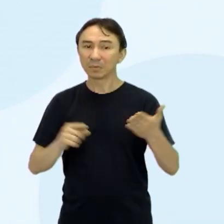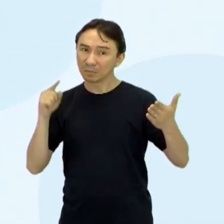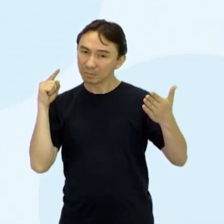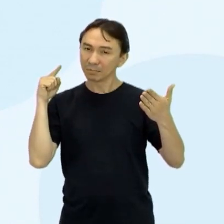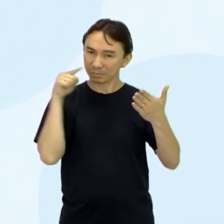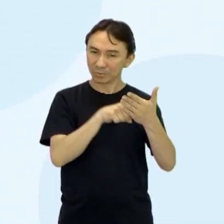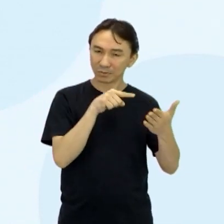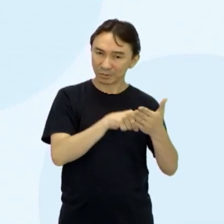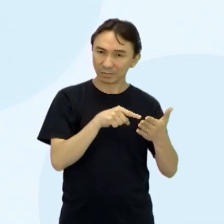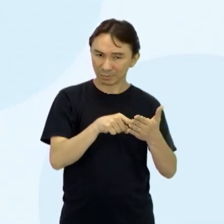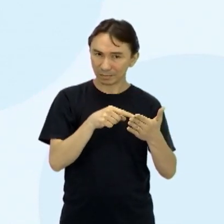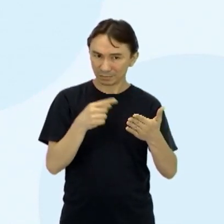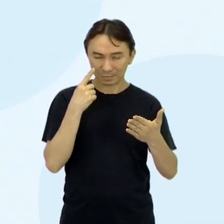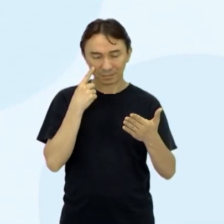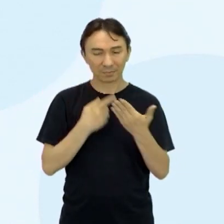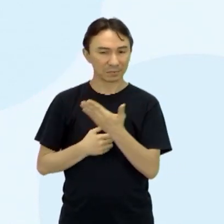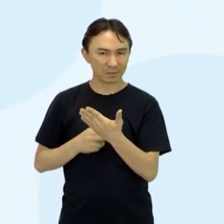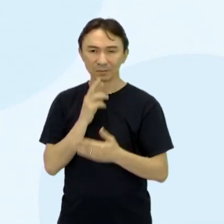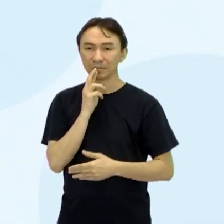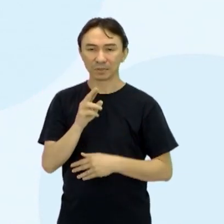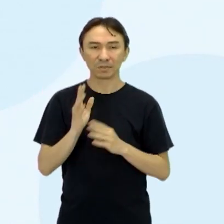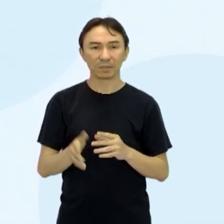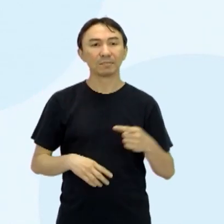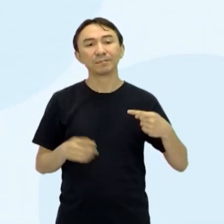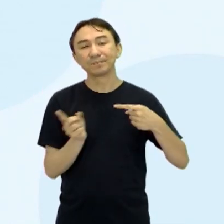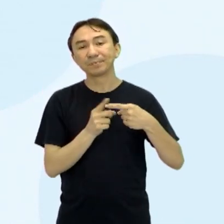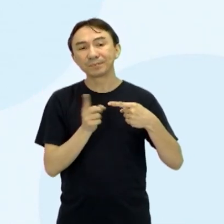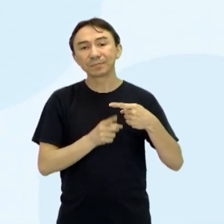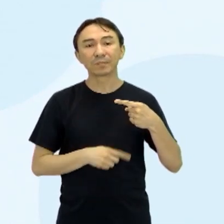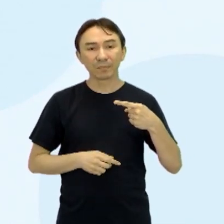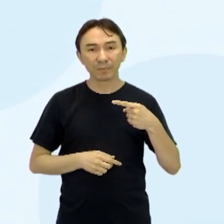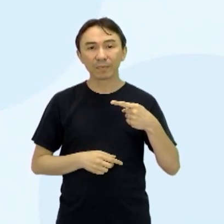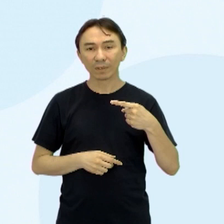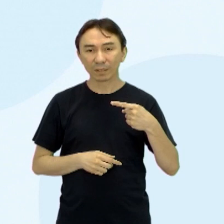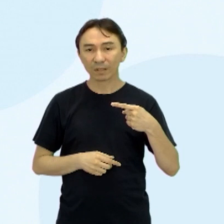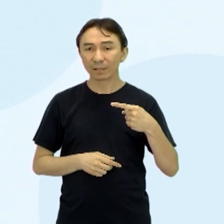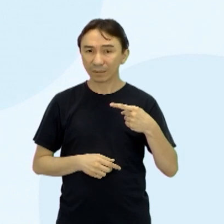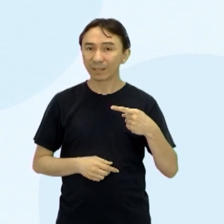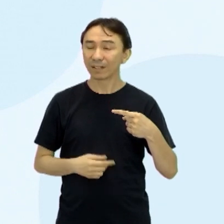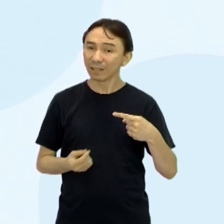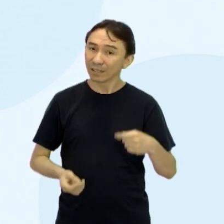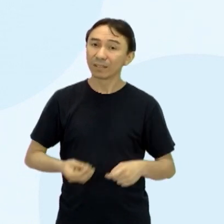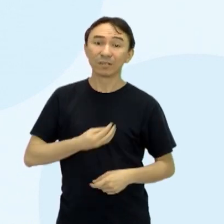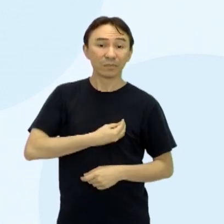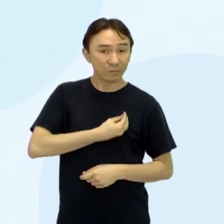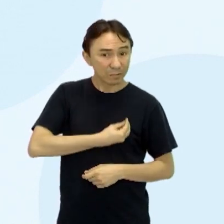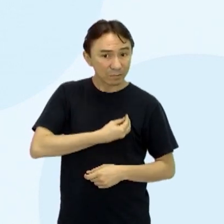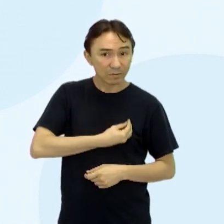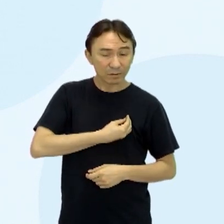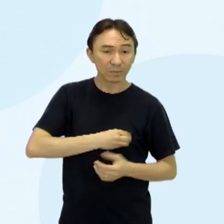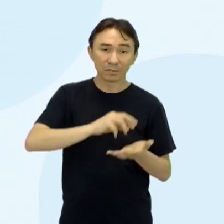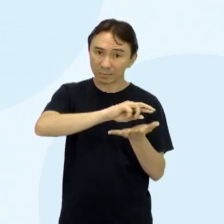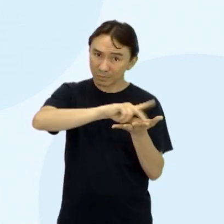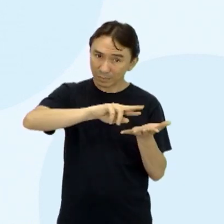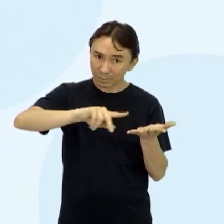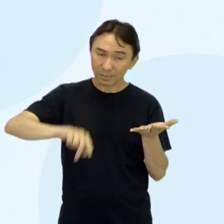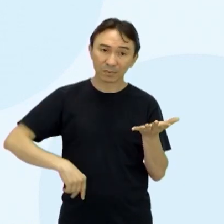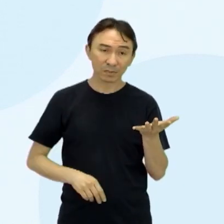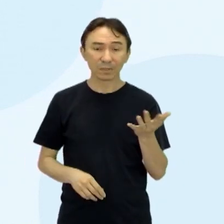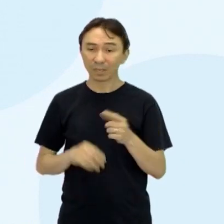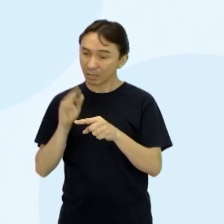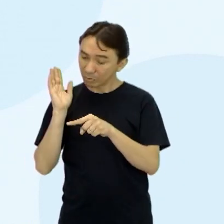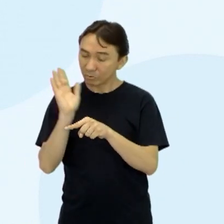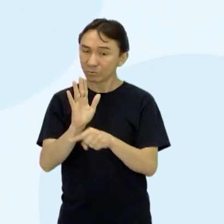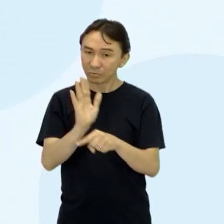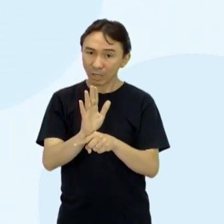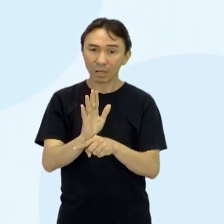vocês já responderam. Então aí, ó, contribuir para a conservação das variedades de espécies biológicas e dos recursos genéticos